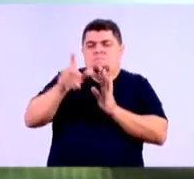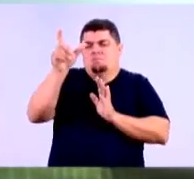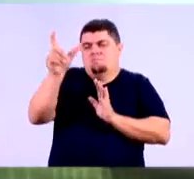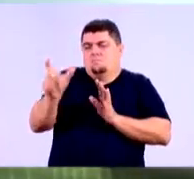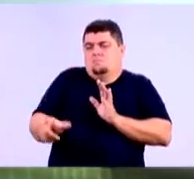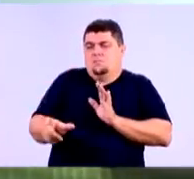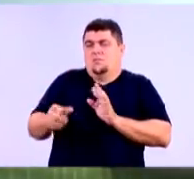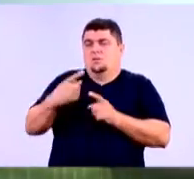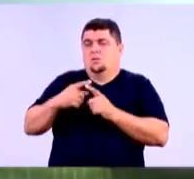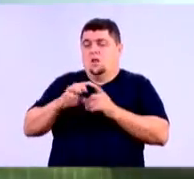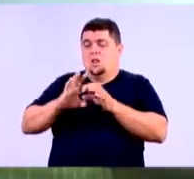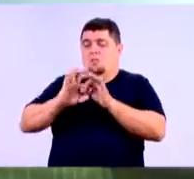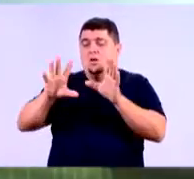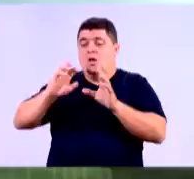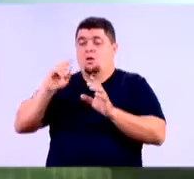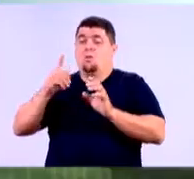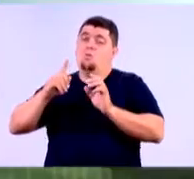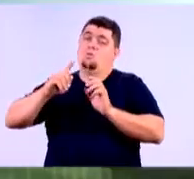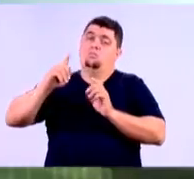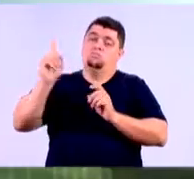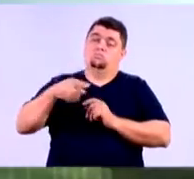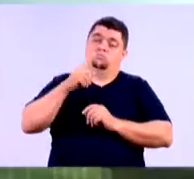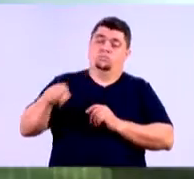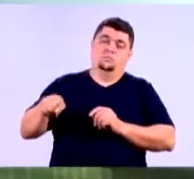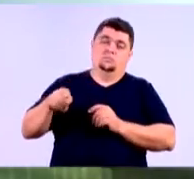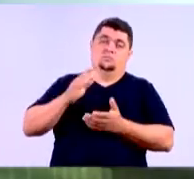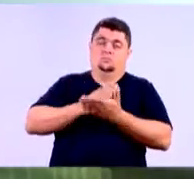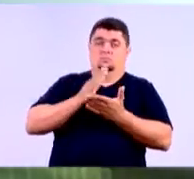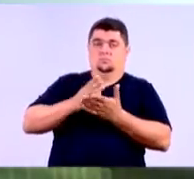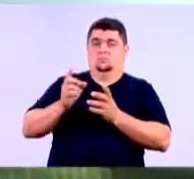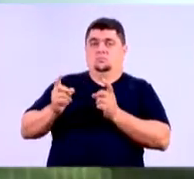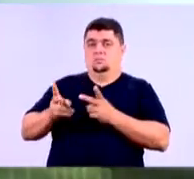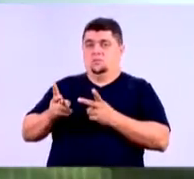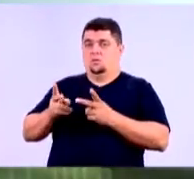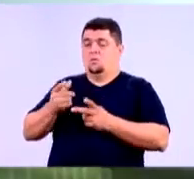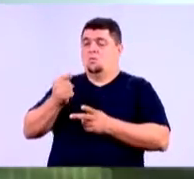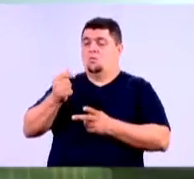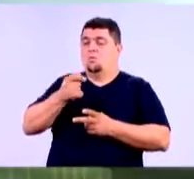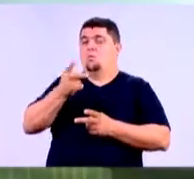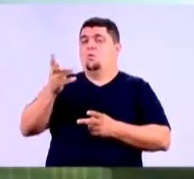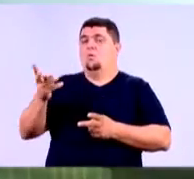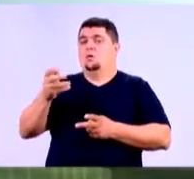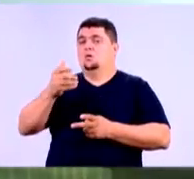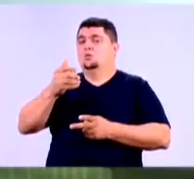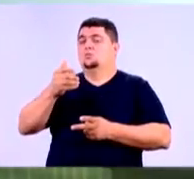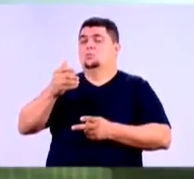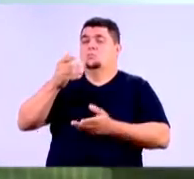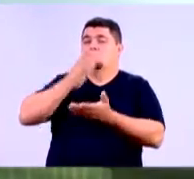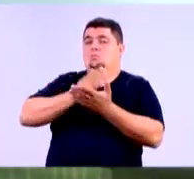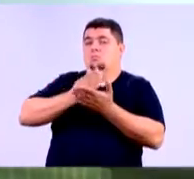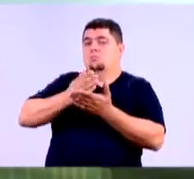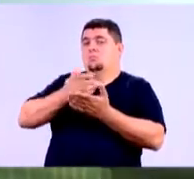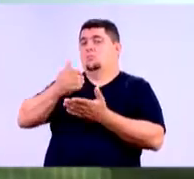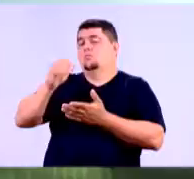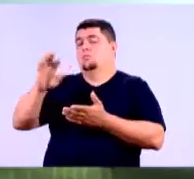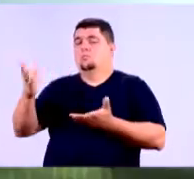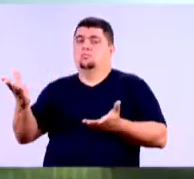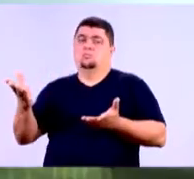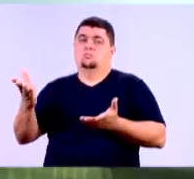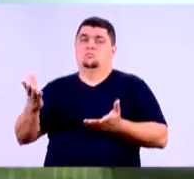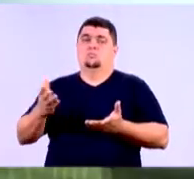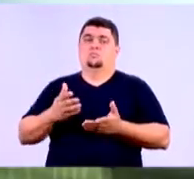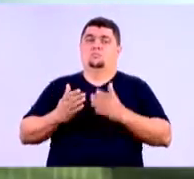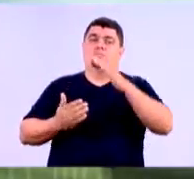ser autorizado sim ou não vender a prazo para ela, qual o valor que pode ser vendido a prazo no total e qual o valor da parcela